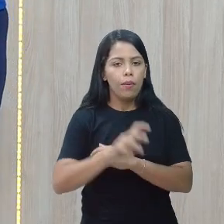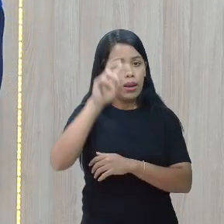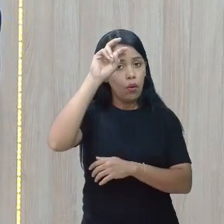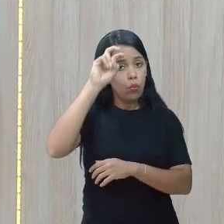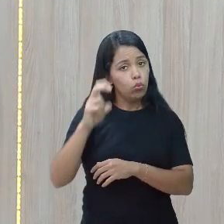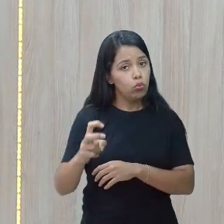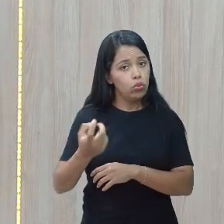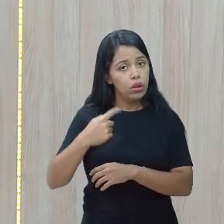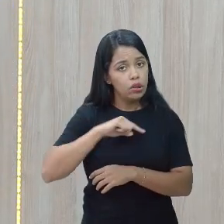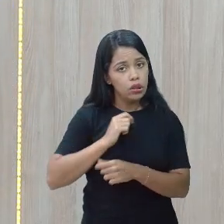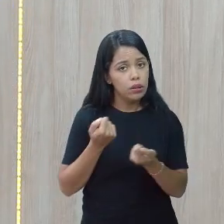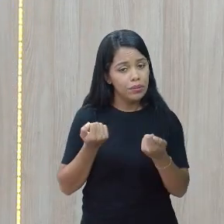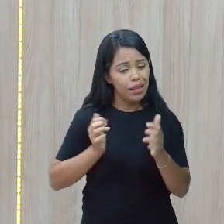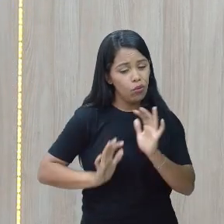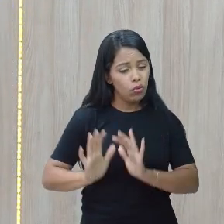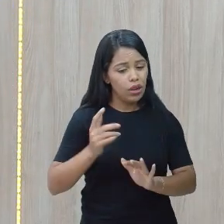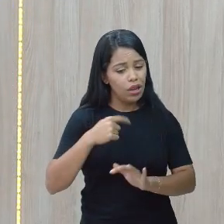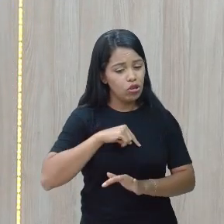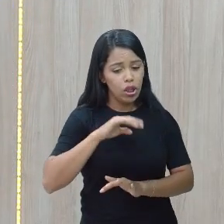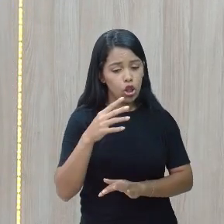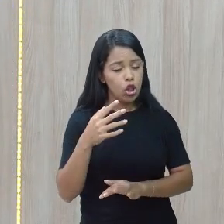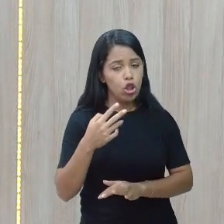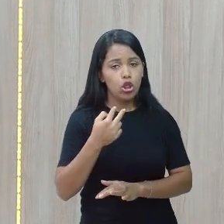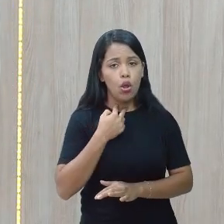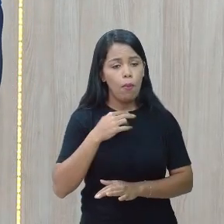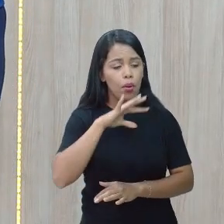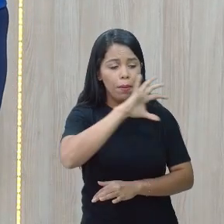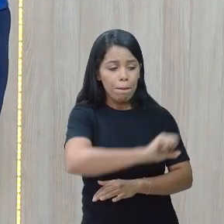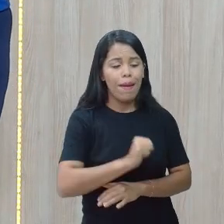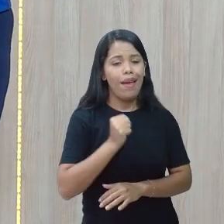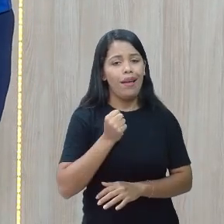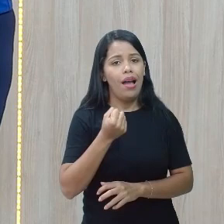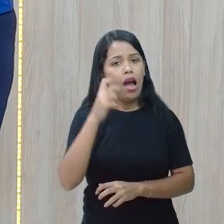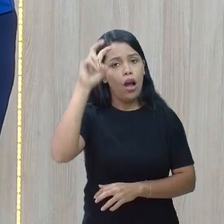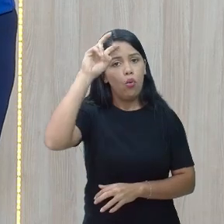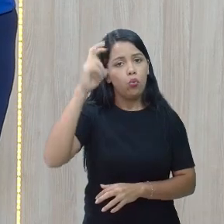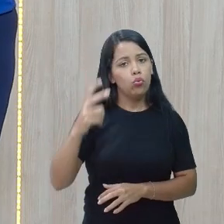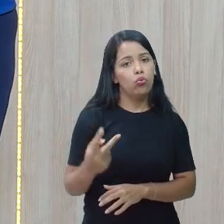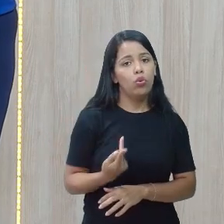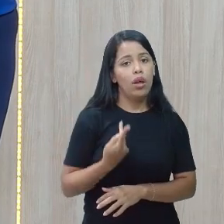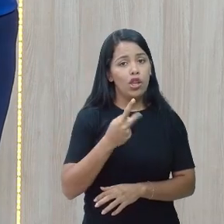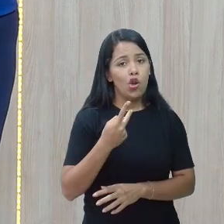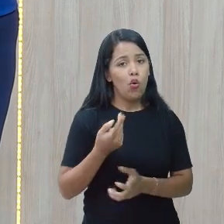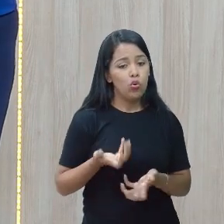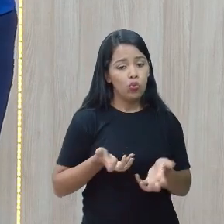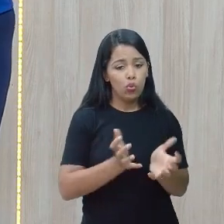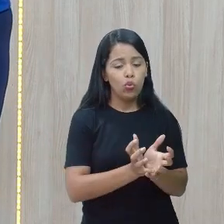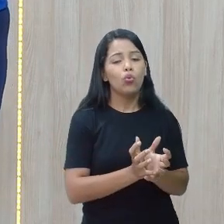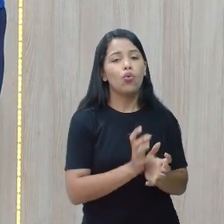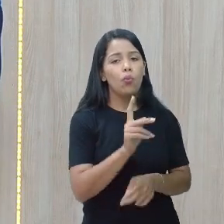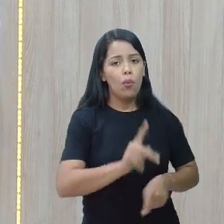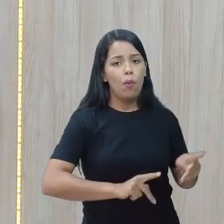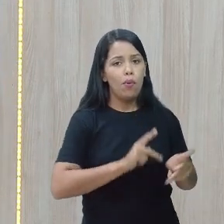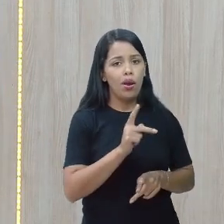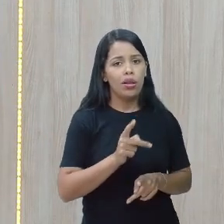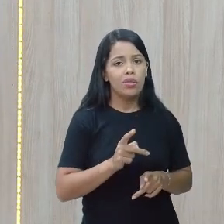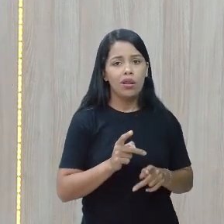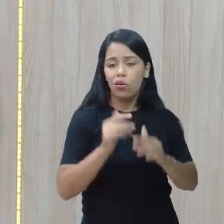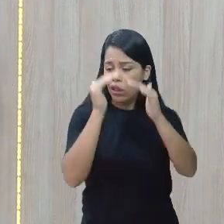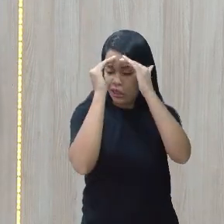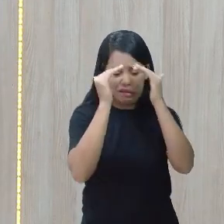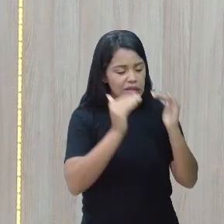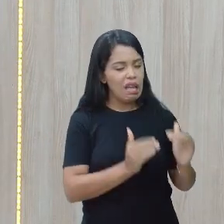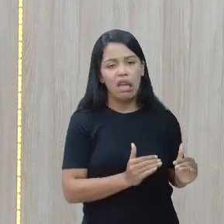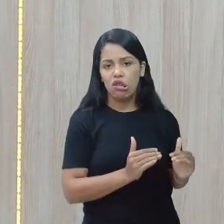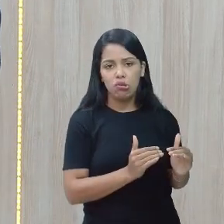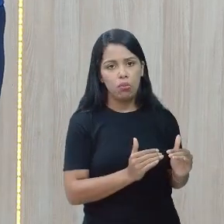a gente não pode se apropriar da cultura de outros povos de forma desrespeitosa, tirando o significado,